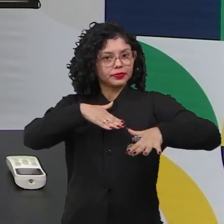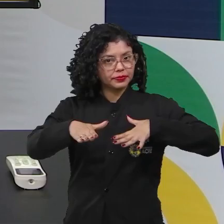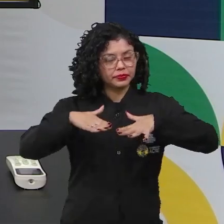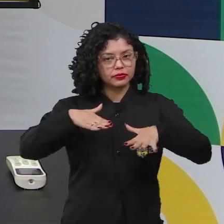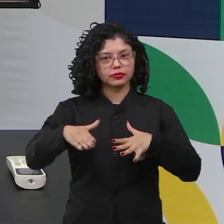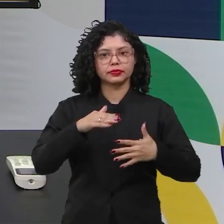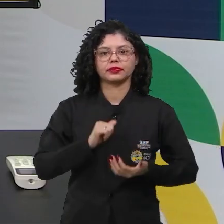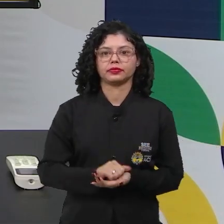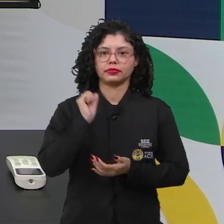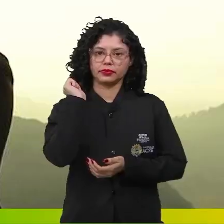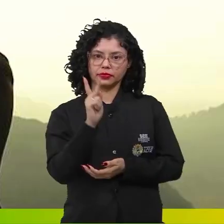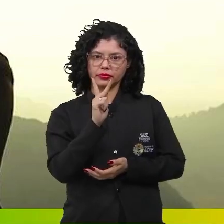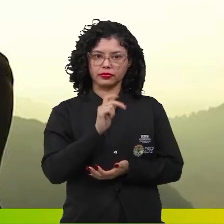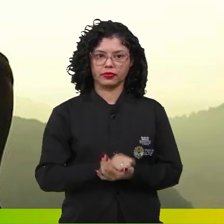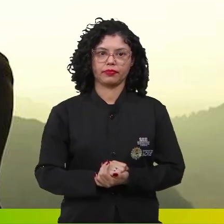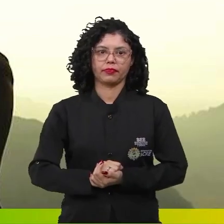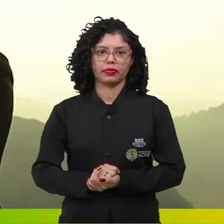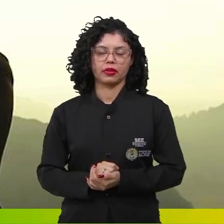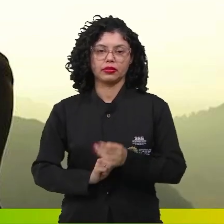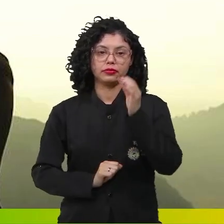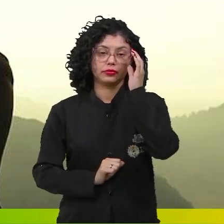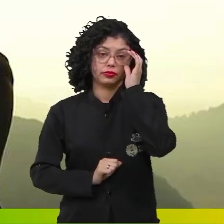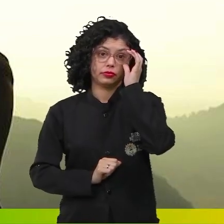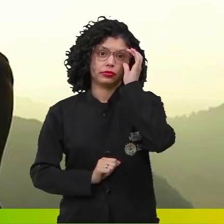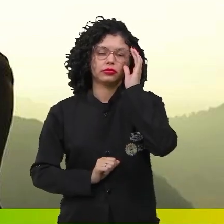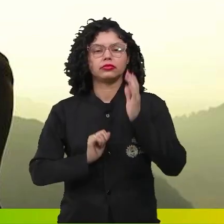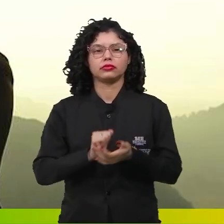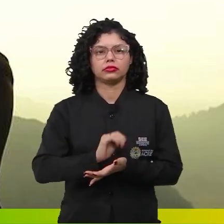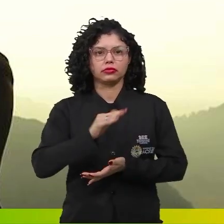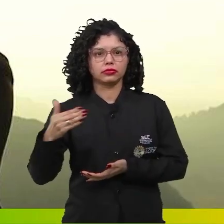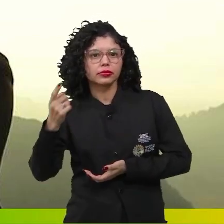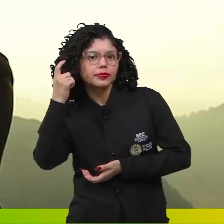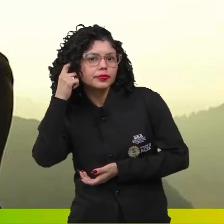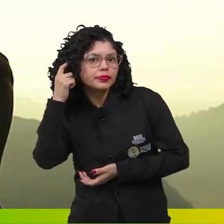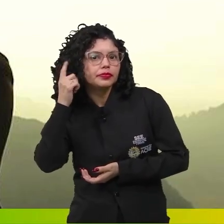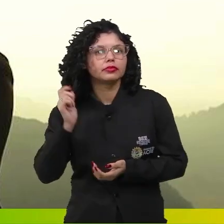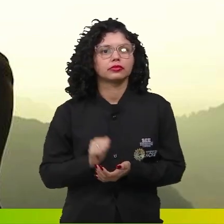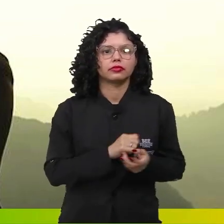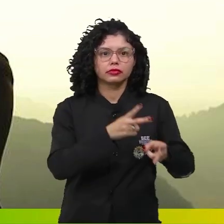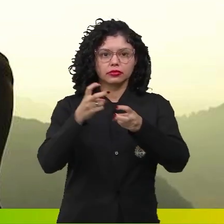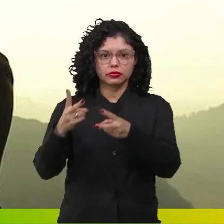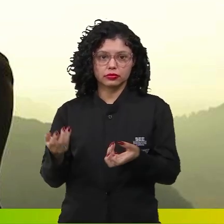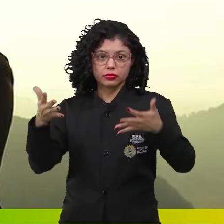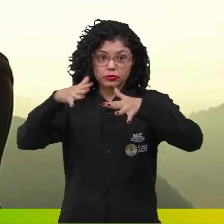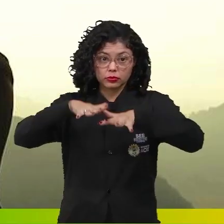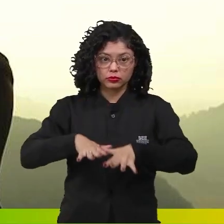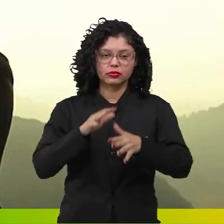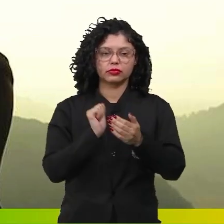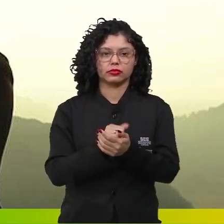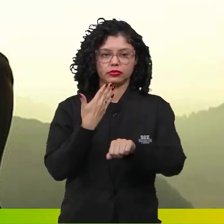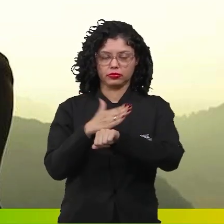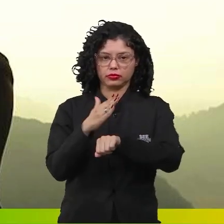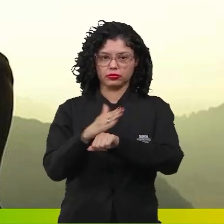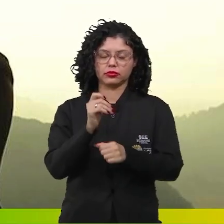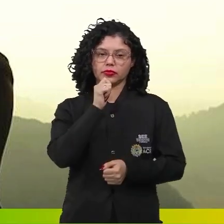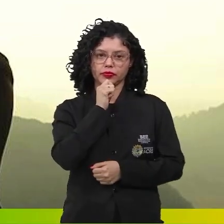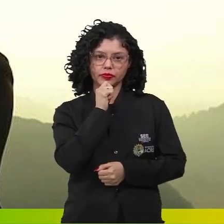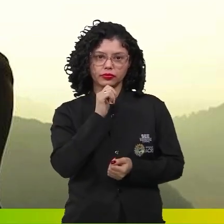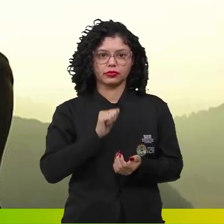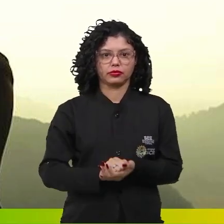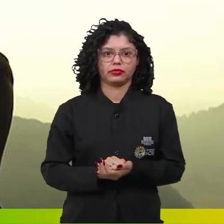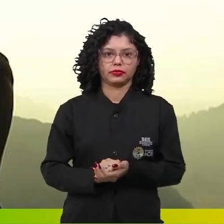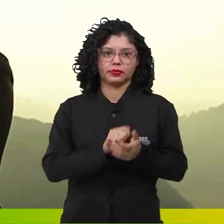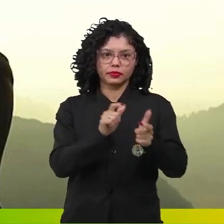com o corpo, ok? Continuando. Quando pensadas sob a perspectiva da inclusão, essas práticas